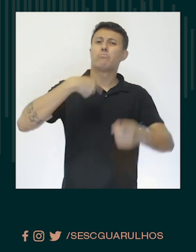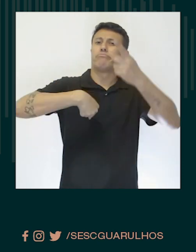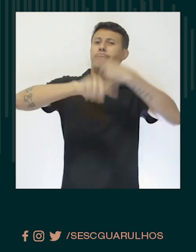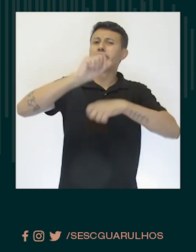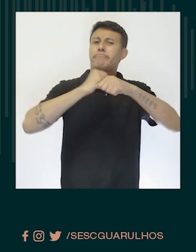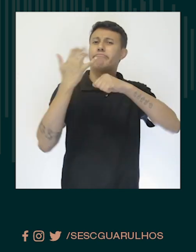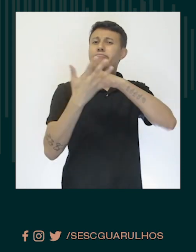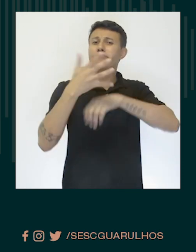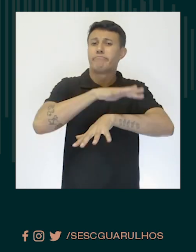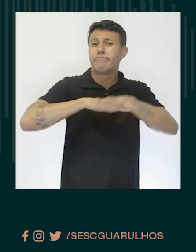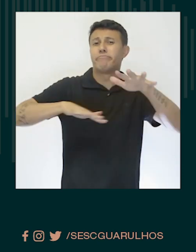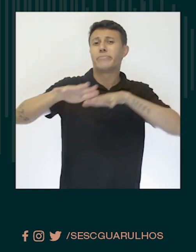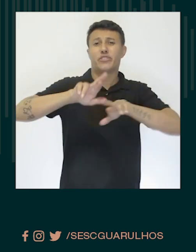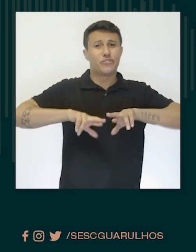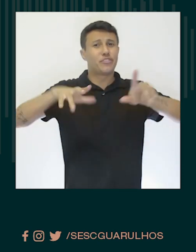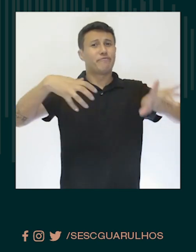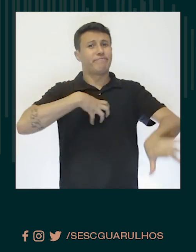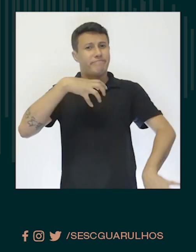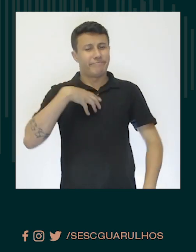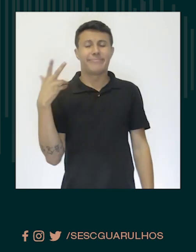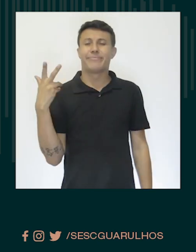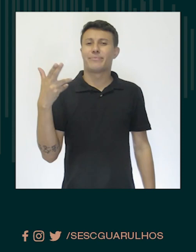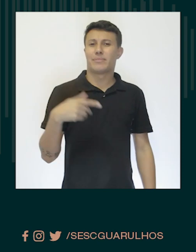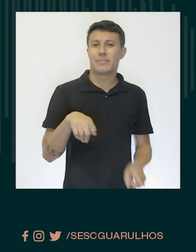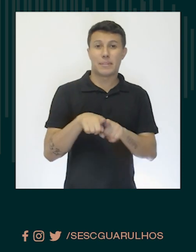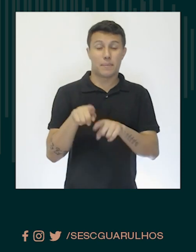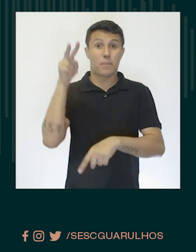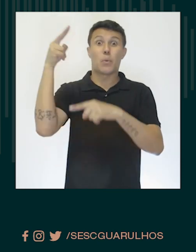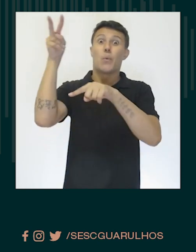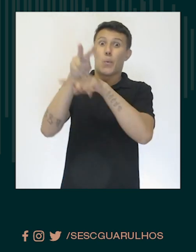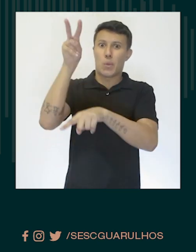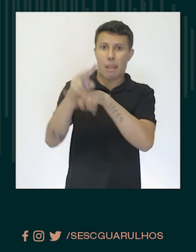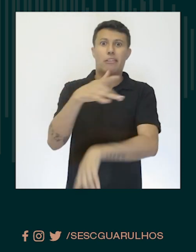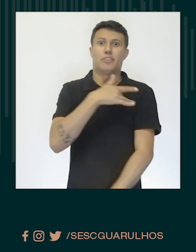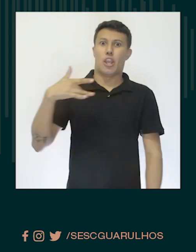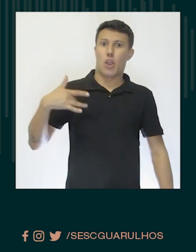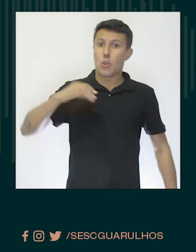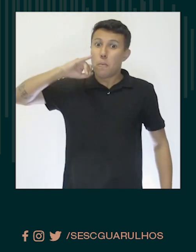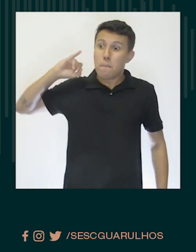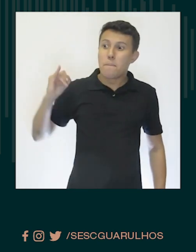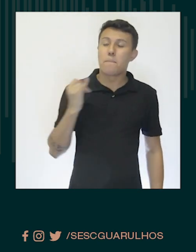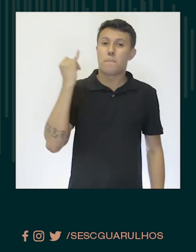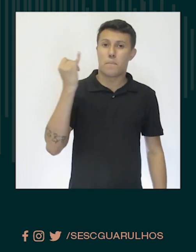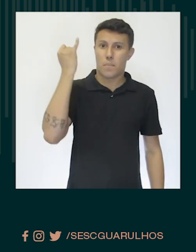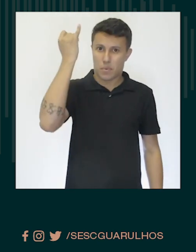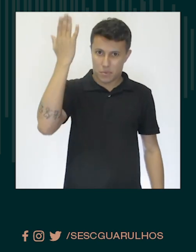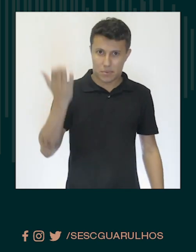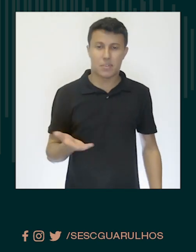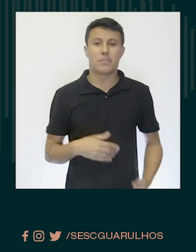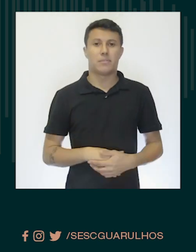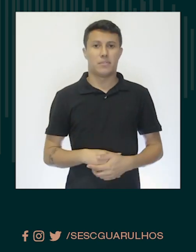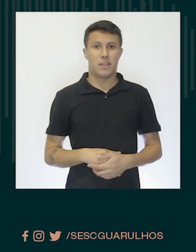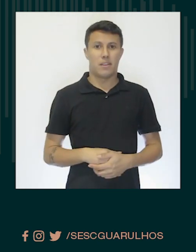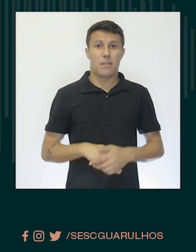sido treta. E cuide da sua a saúde mental, é muito importante, mano. Cuide da sua saúde mental. Tem vários recursos disponíveis